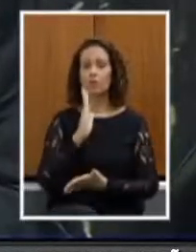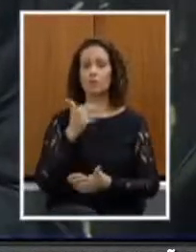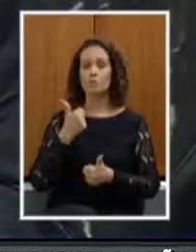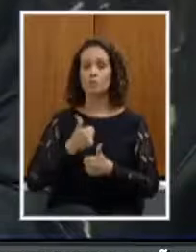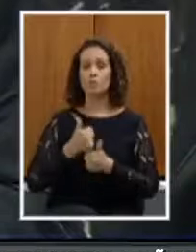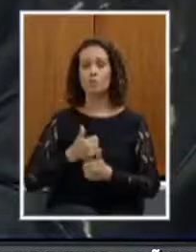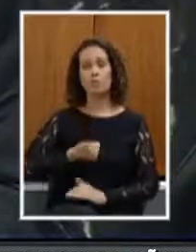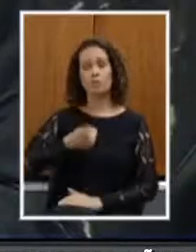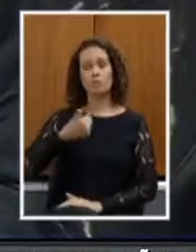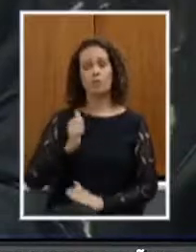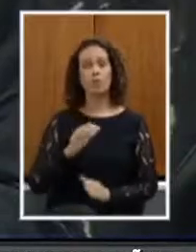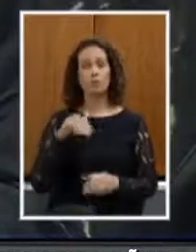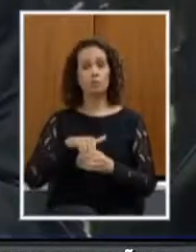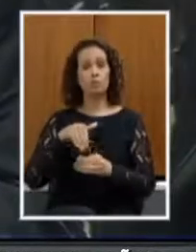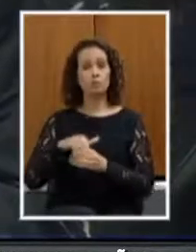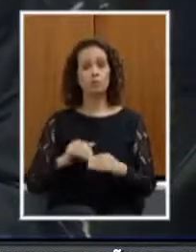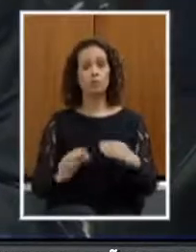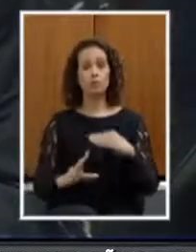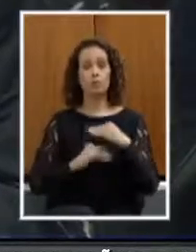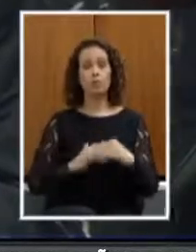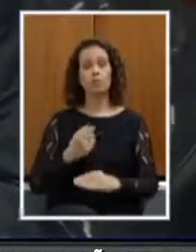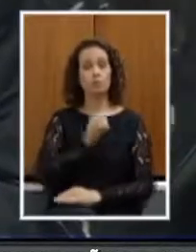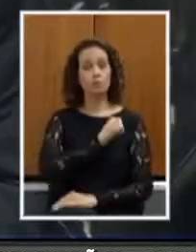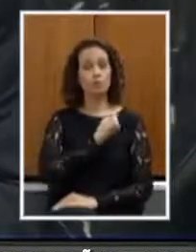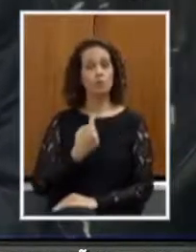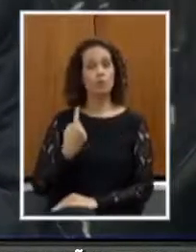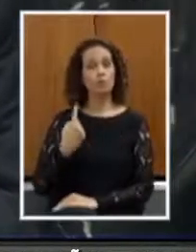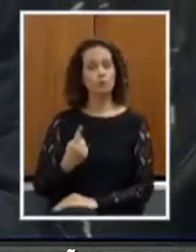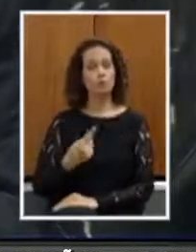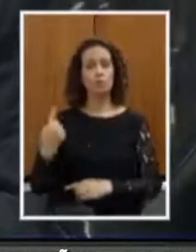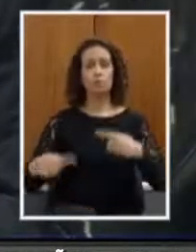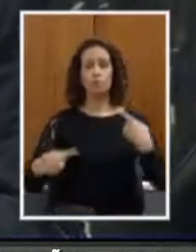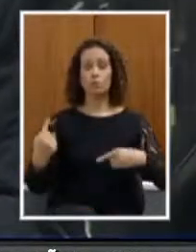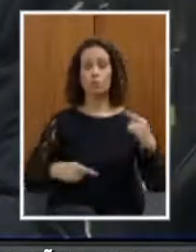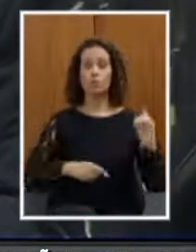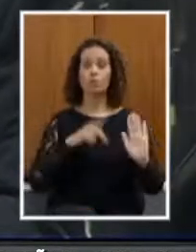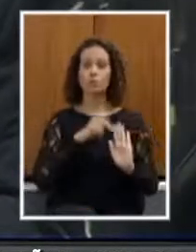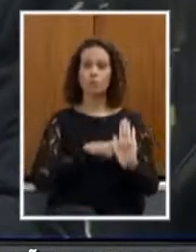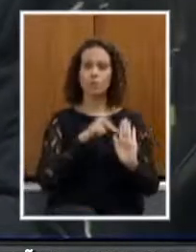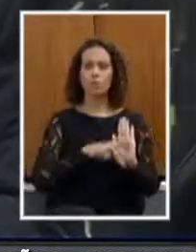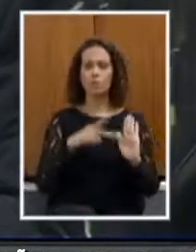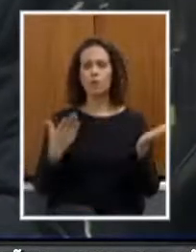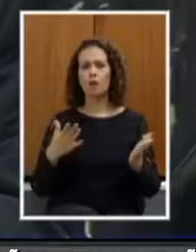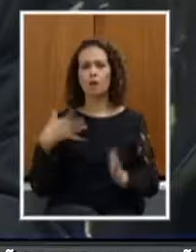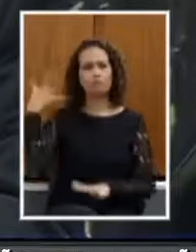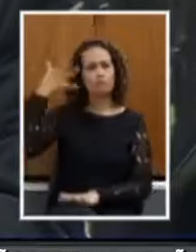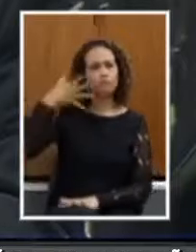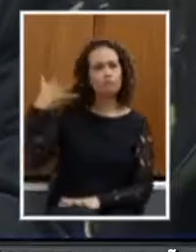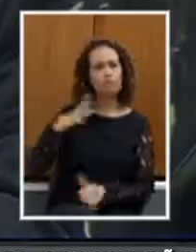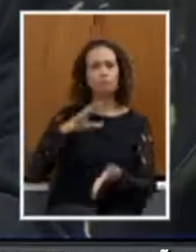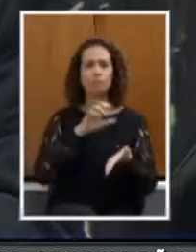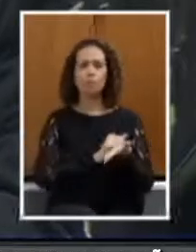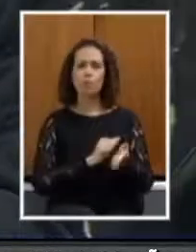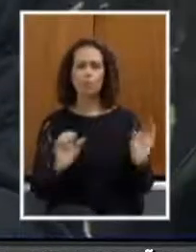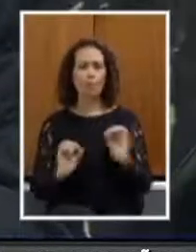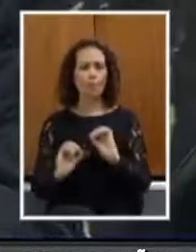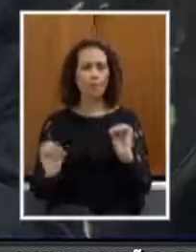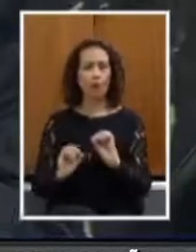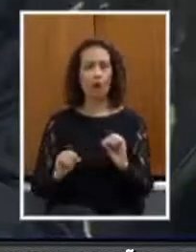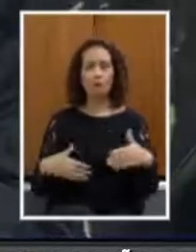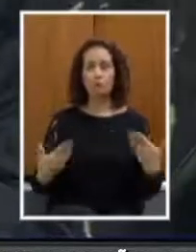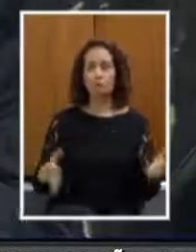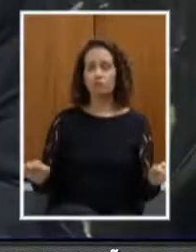em primeiro turno com a emenda número 1, que apresenta. Em discussão o projeto, não há oradores inscritos, encerra-se